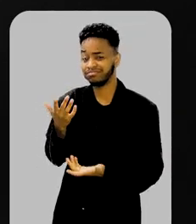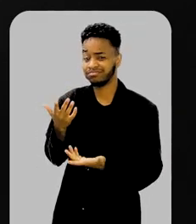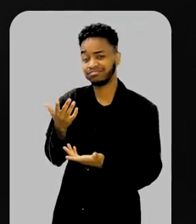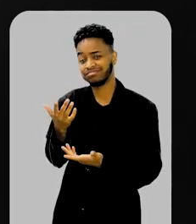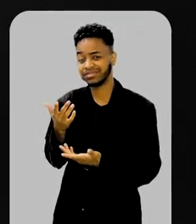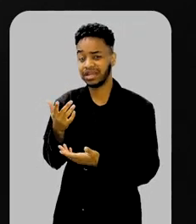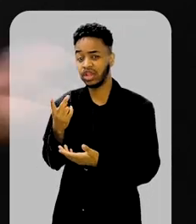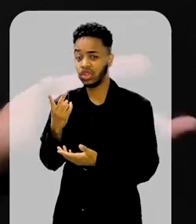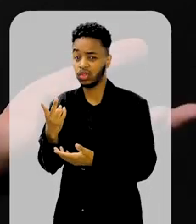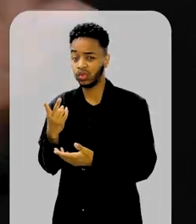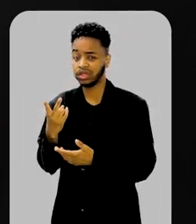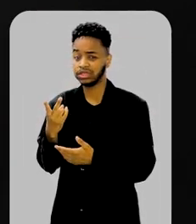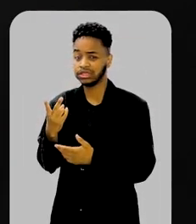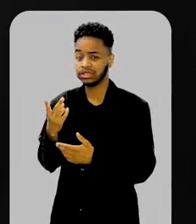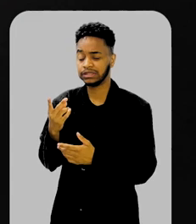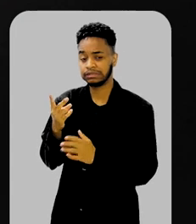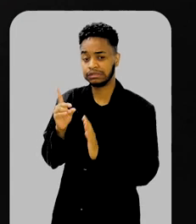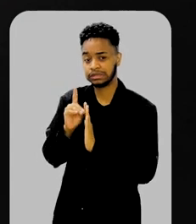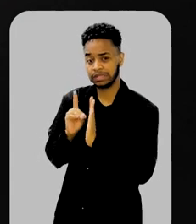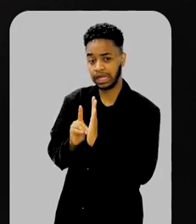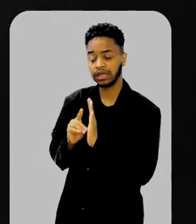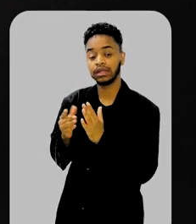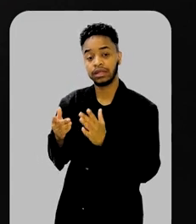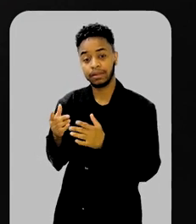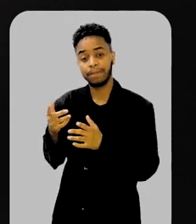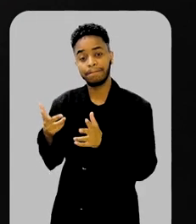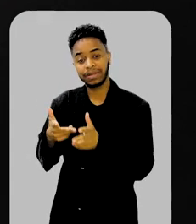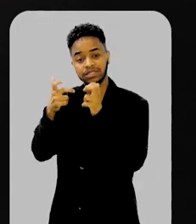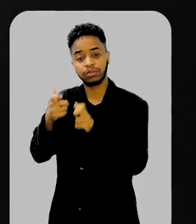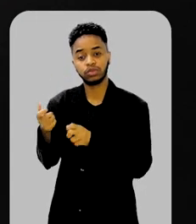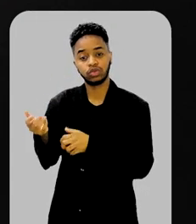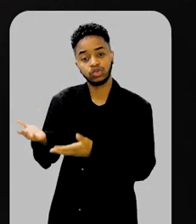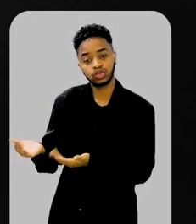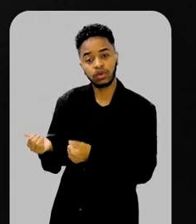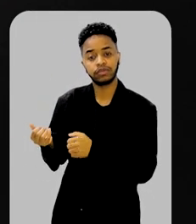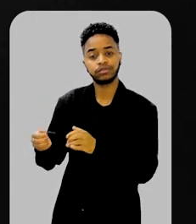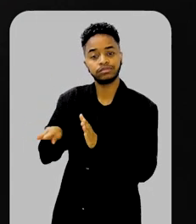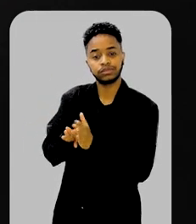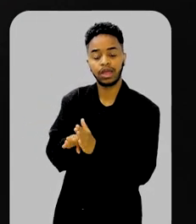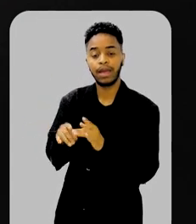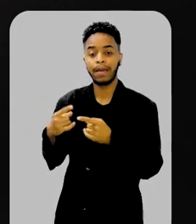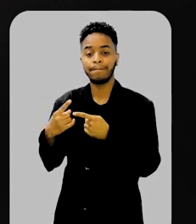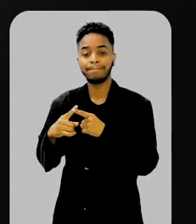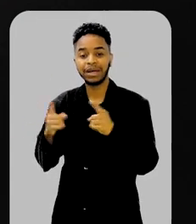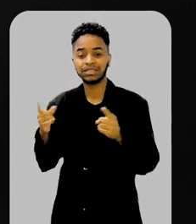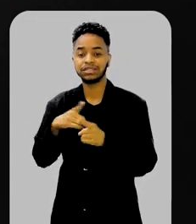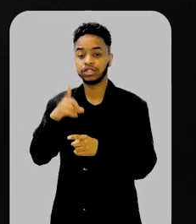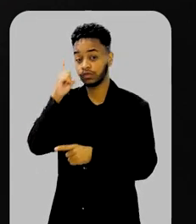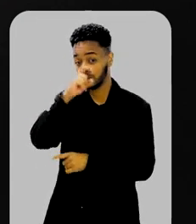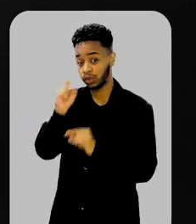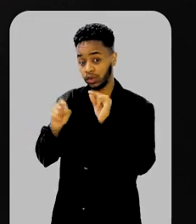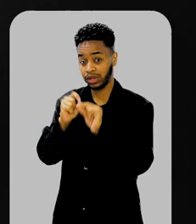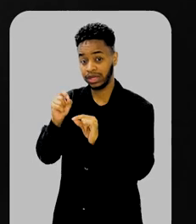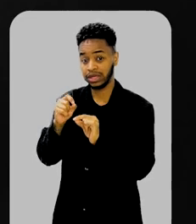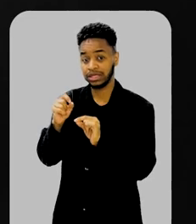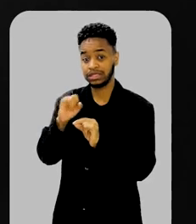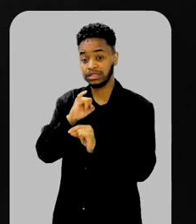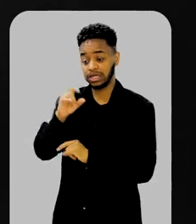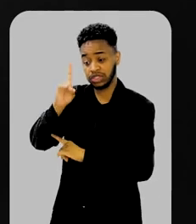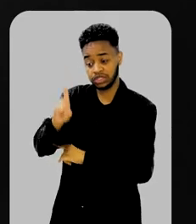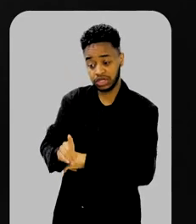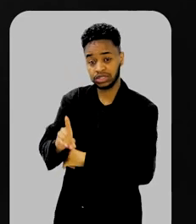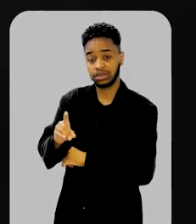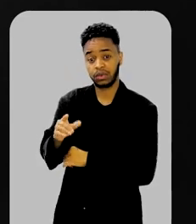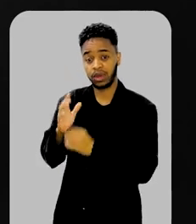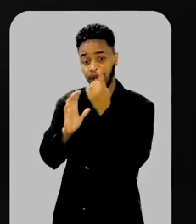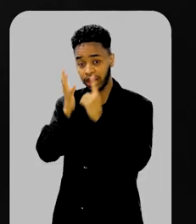de duas décadas a gente vai vendo os novos chegarem E você tem uma dificuldade aí porque Dire de carnaval ou pra direção de amonia você